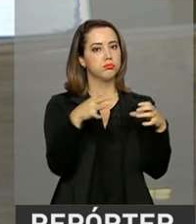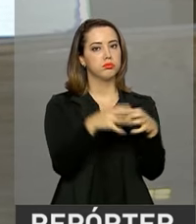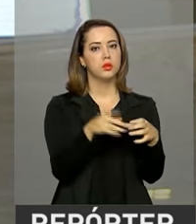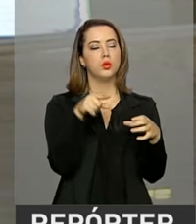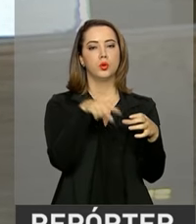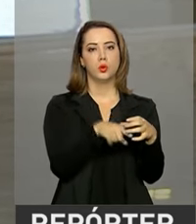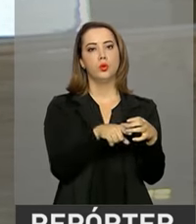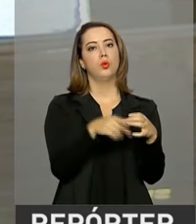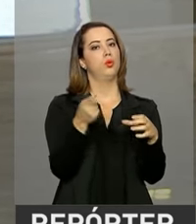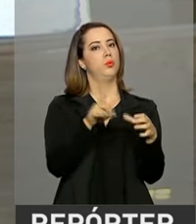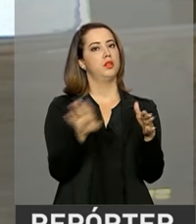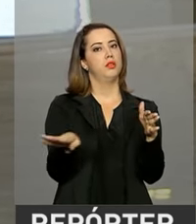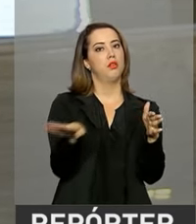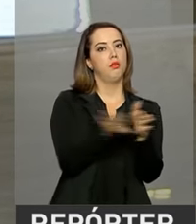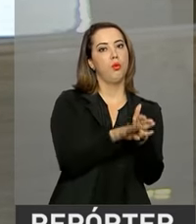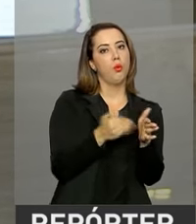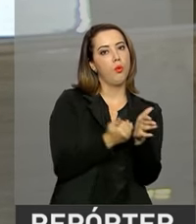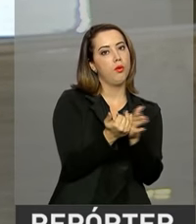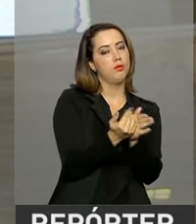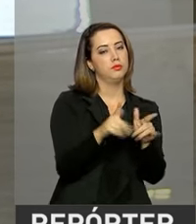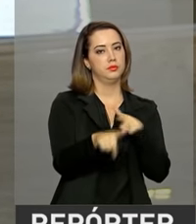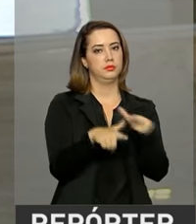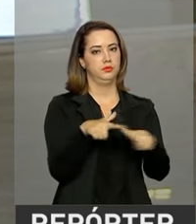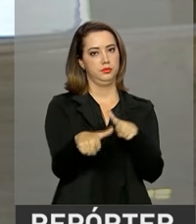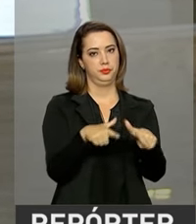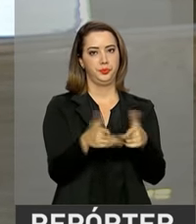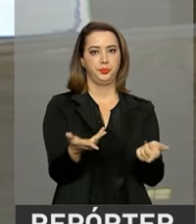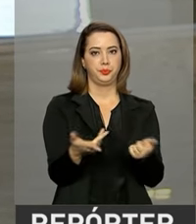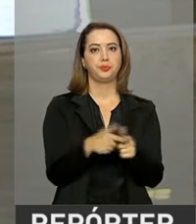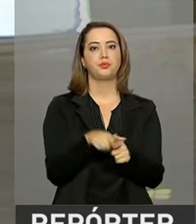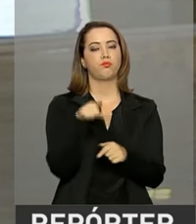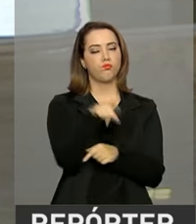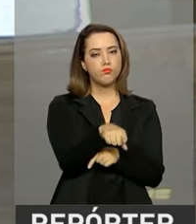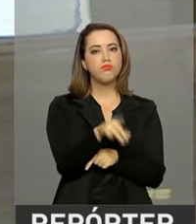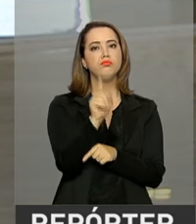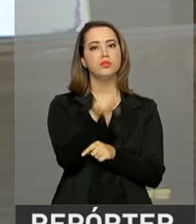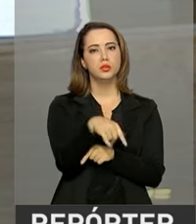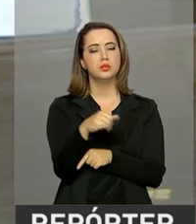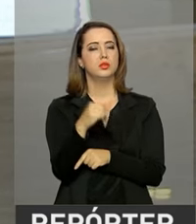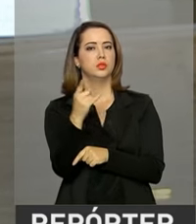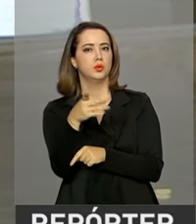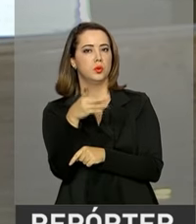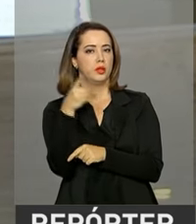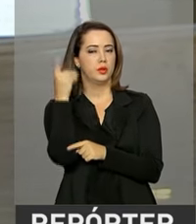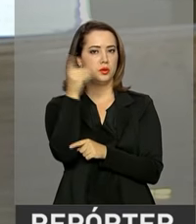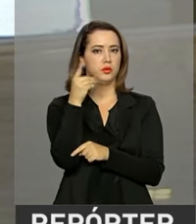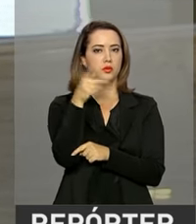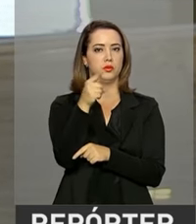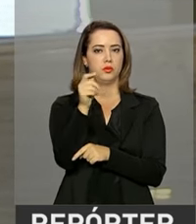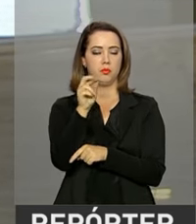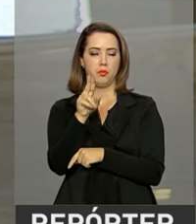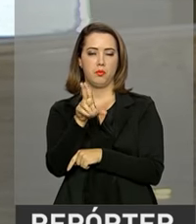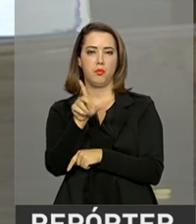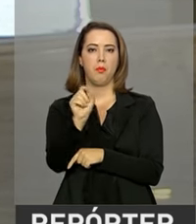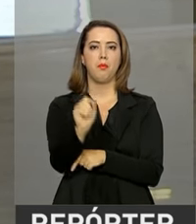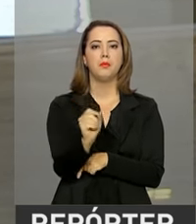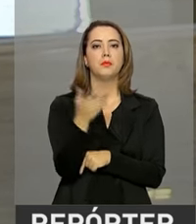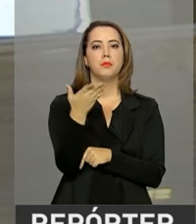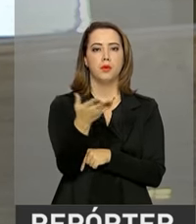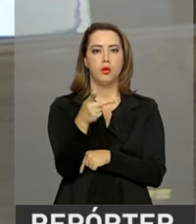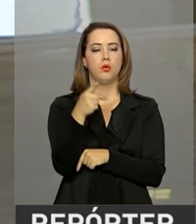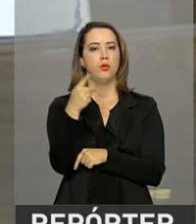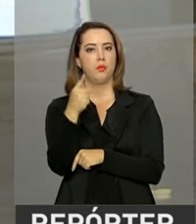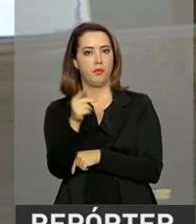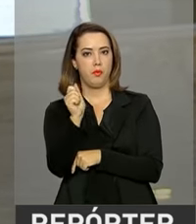trabalhadores que ainda não entraram no mercado de trabalho. Foi pelo menos isso que o deputado Paulo Pereira da Silva, o